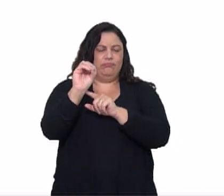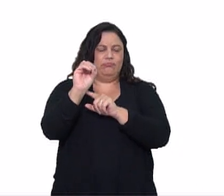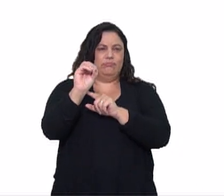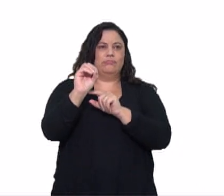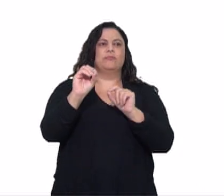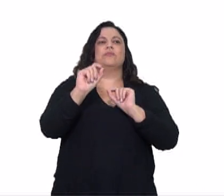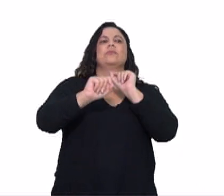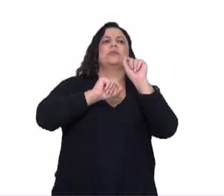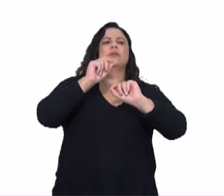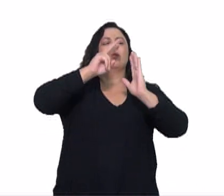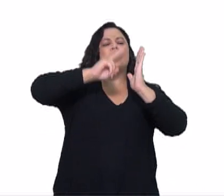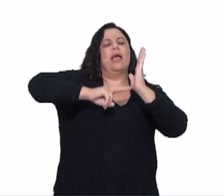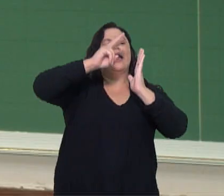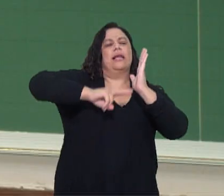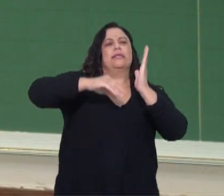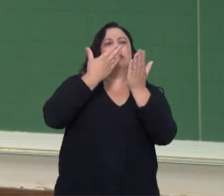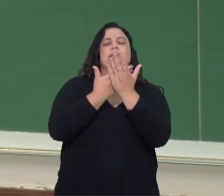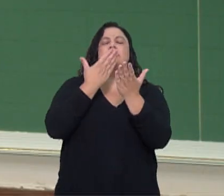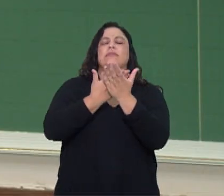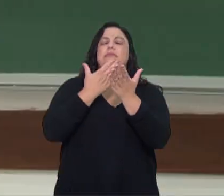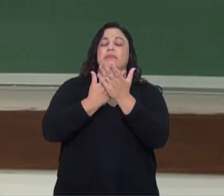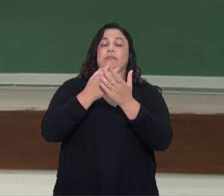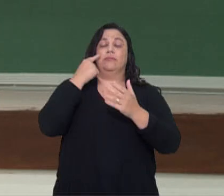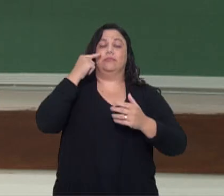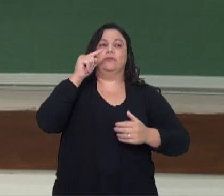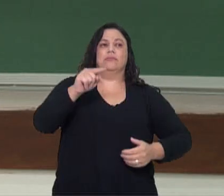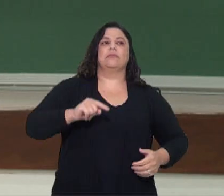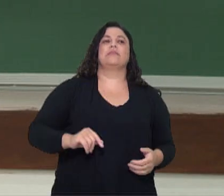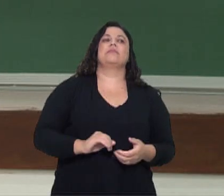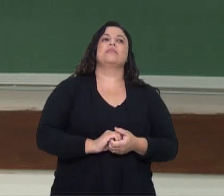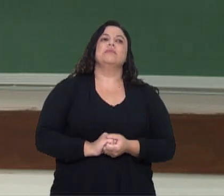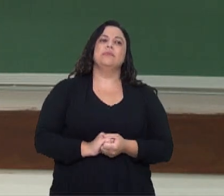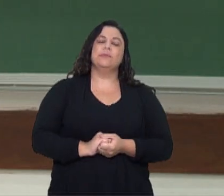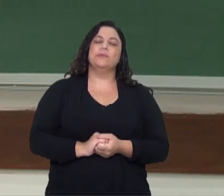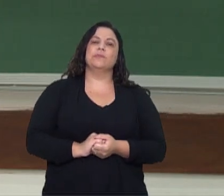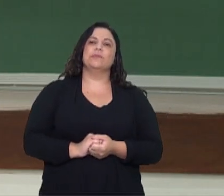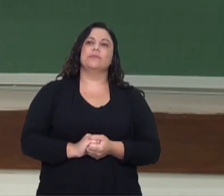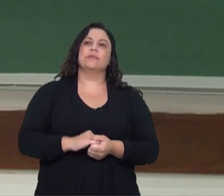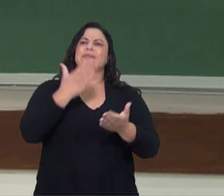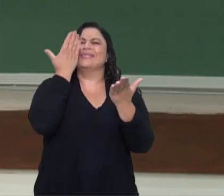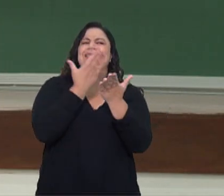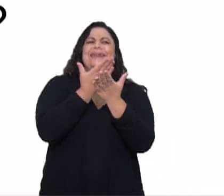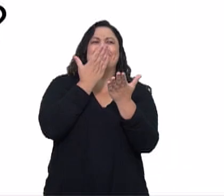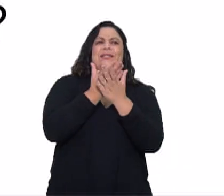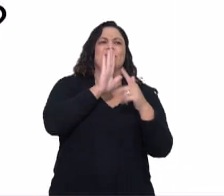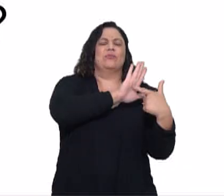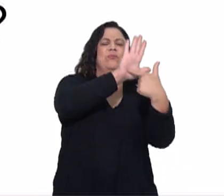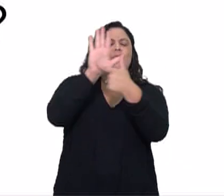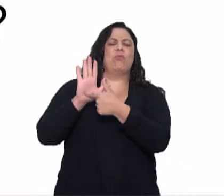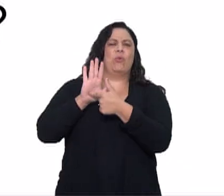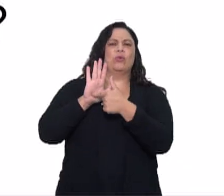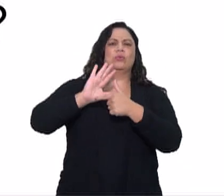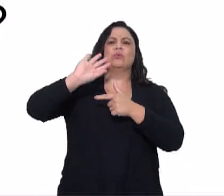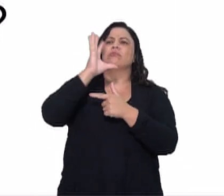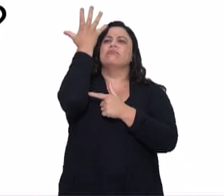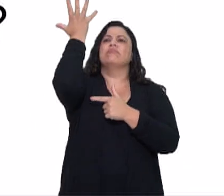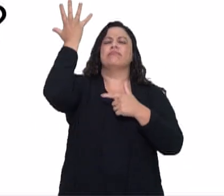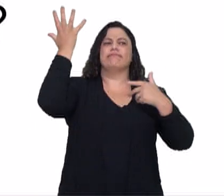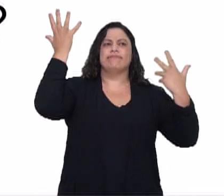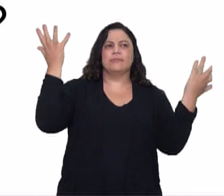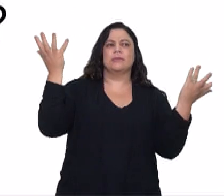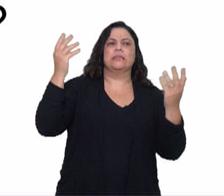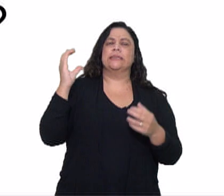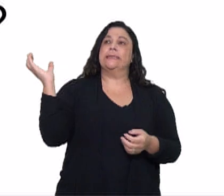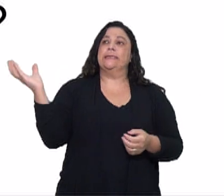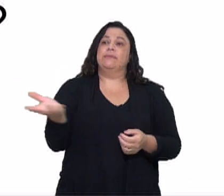releia o olho da notícia em estudo. Vamos lá. Estudo mostra que o fenômeno está ocorrendo mais